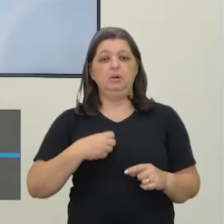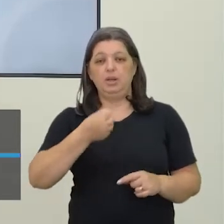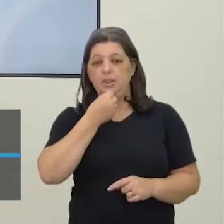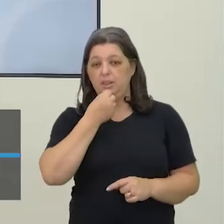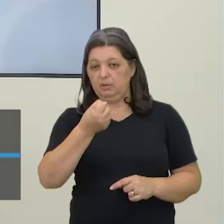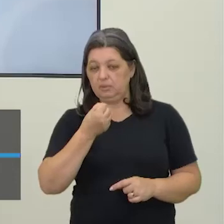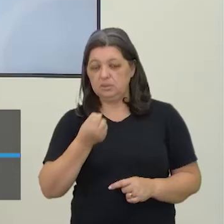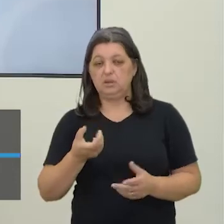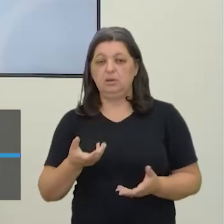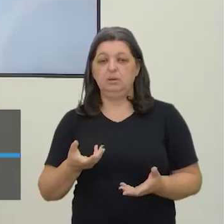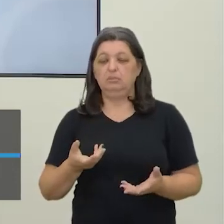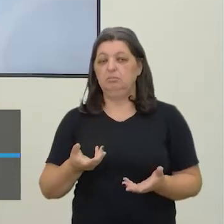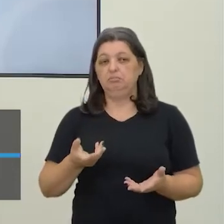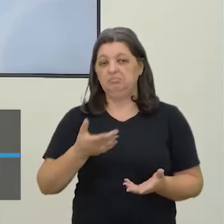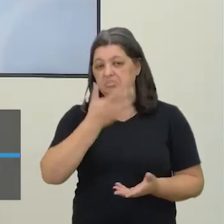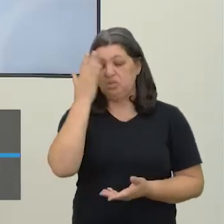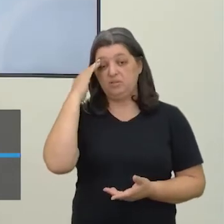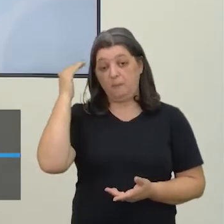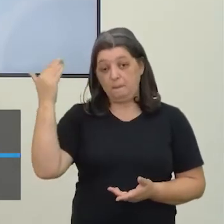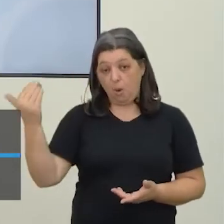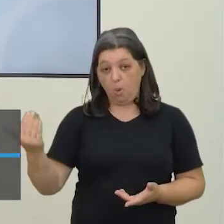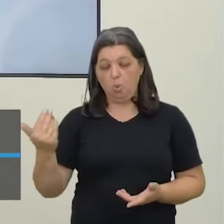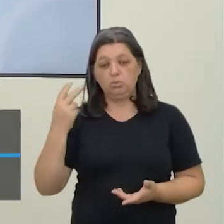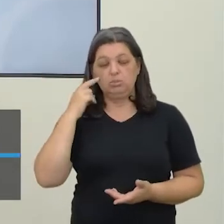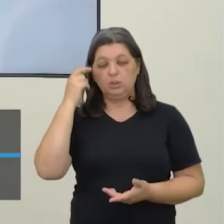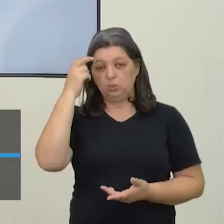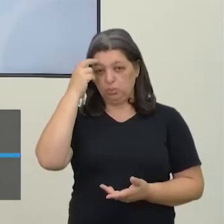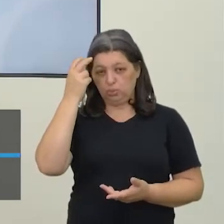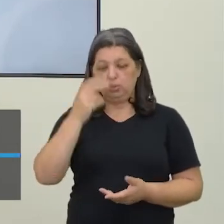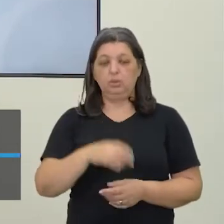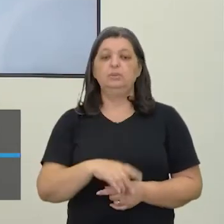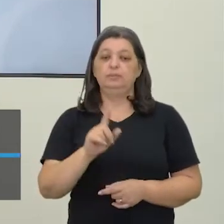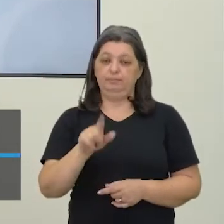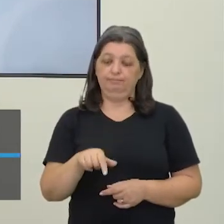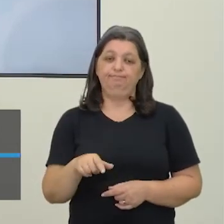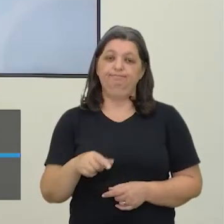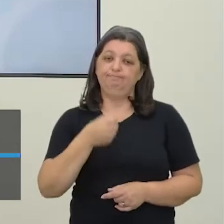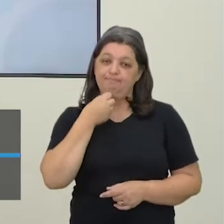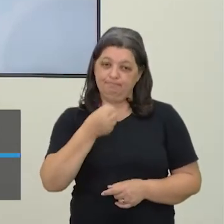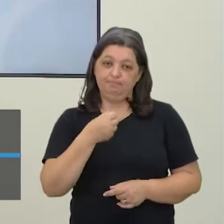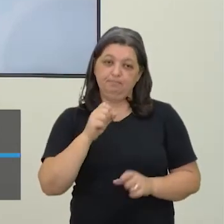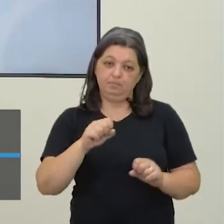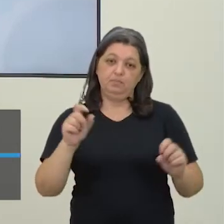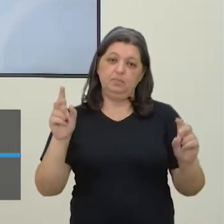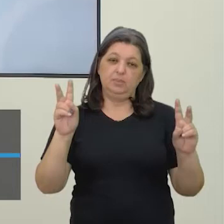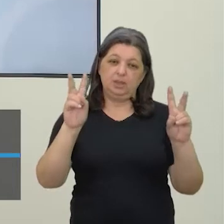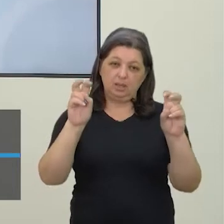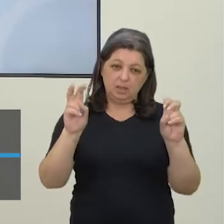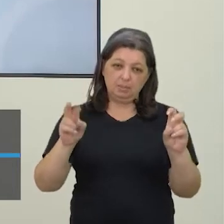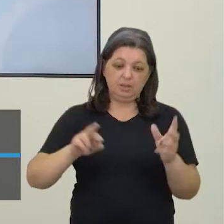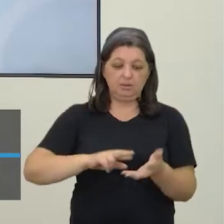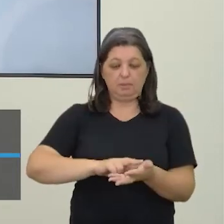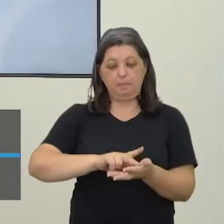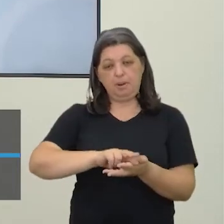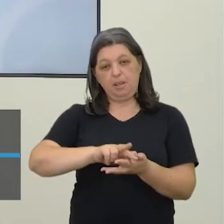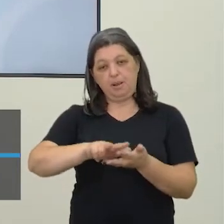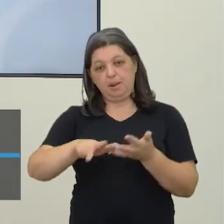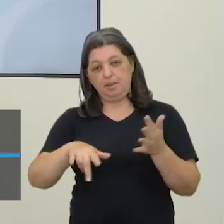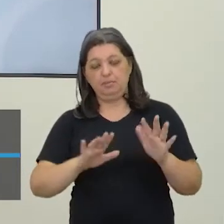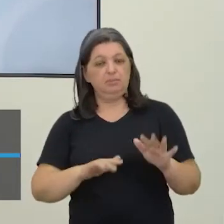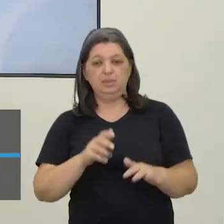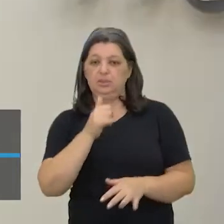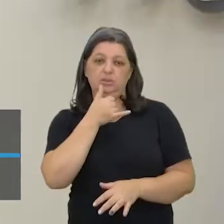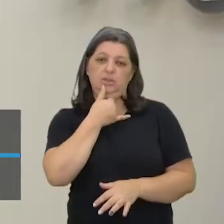sei lá, uma personalidade grandiosa da nossa cultura. Então, reportagens podem ter temas outros que não tão tristes. Até